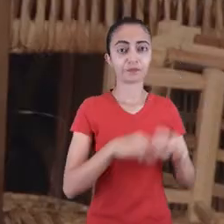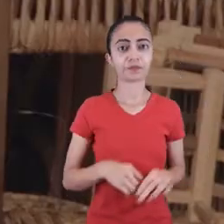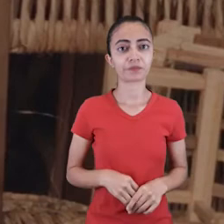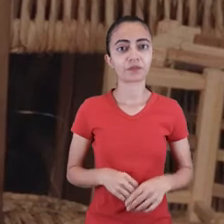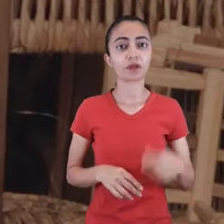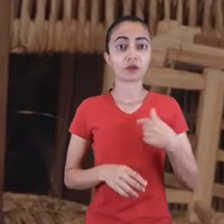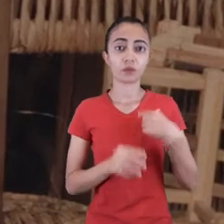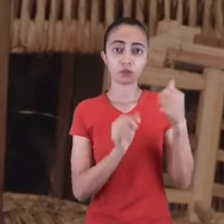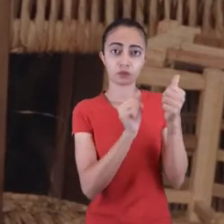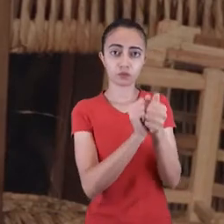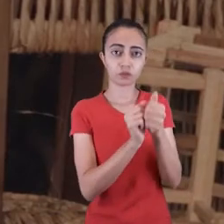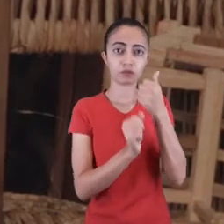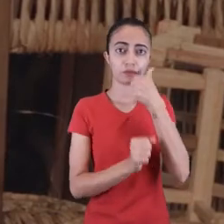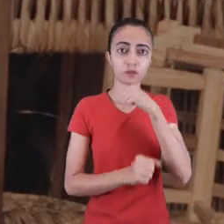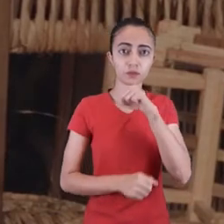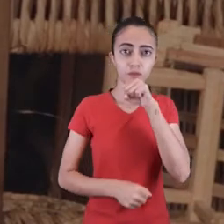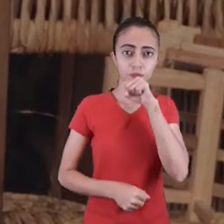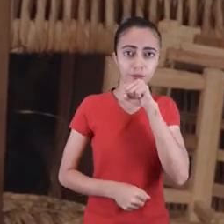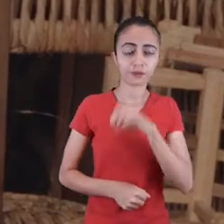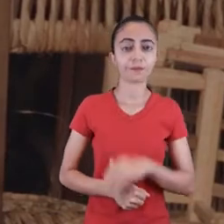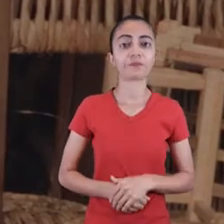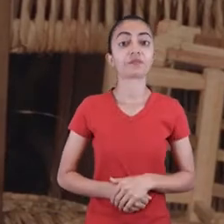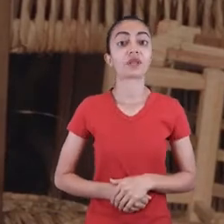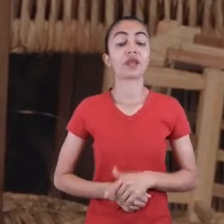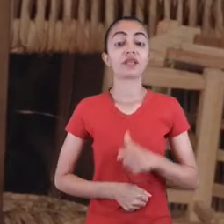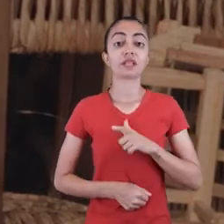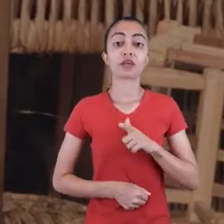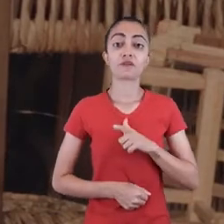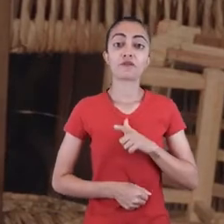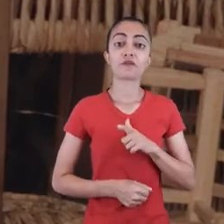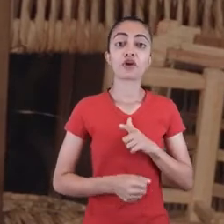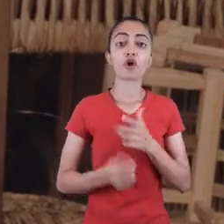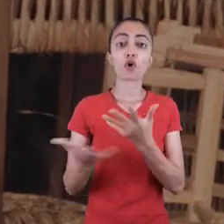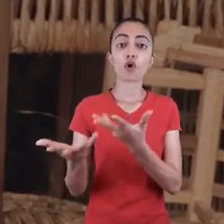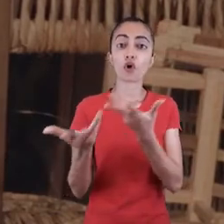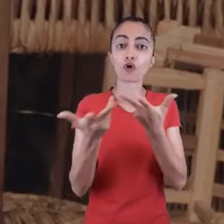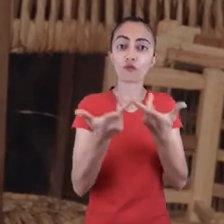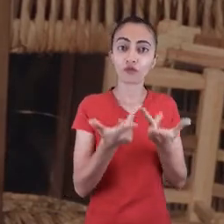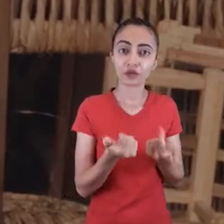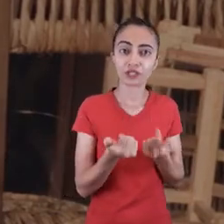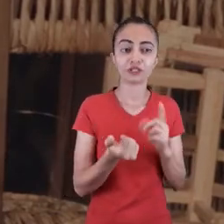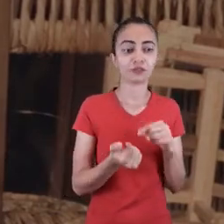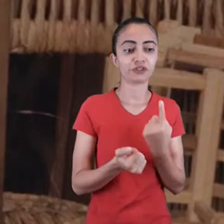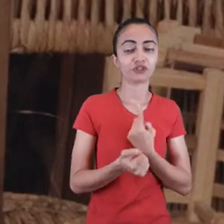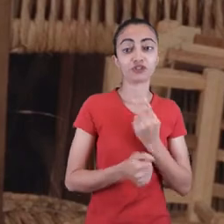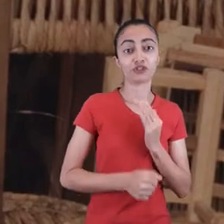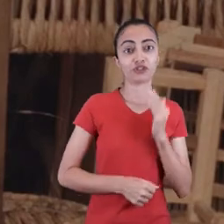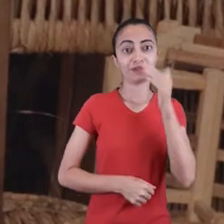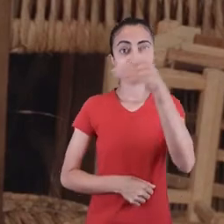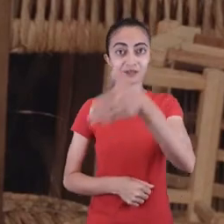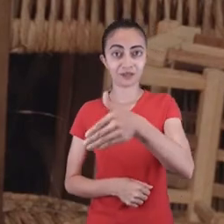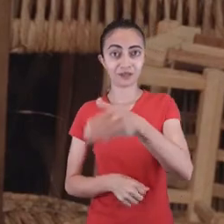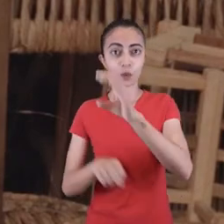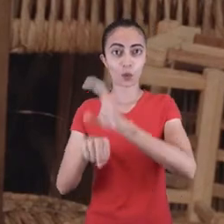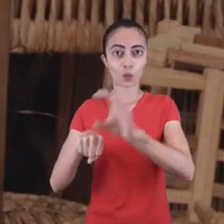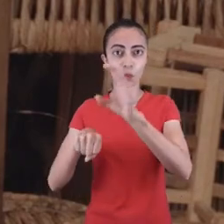Eu e a minha mãe fomos convidadas para dar curso de artesanato